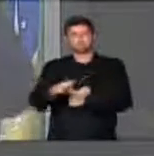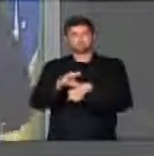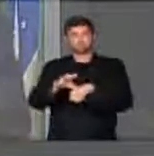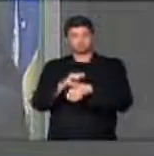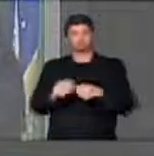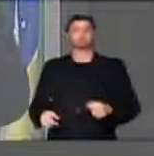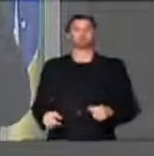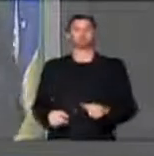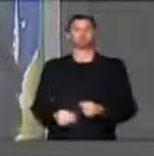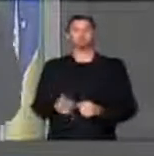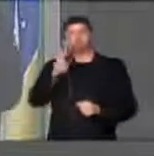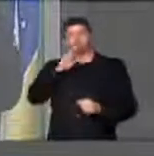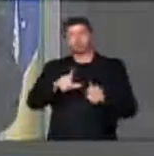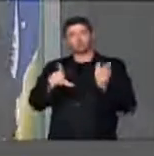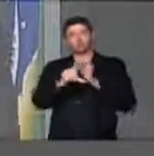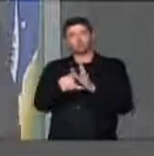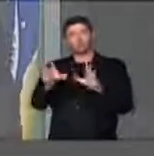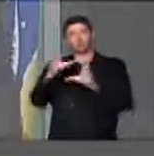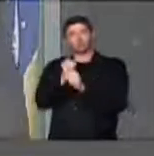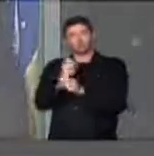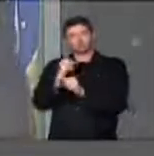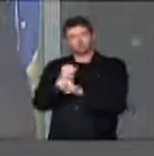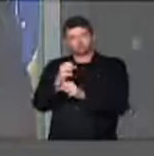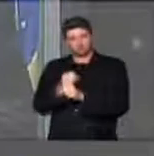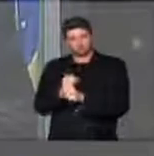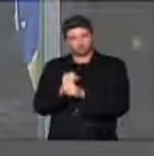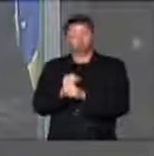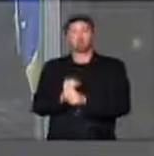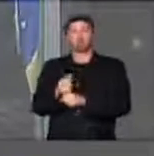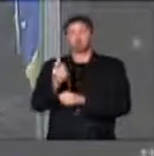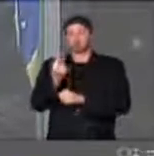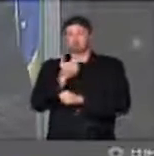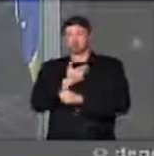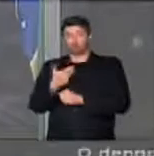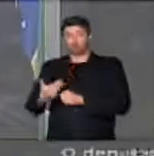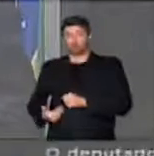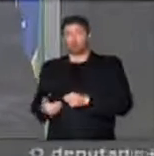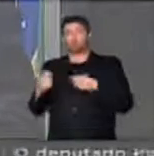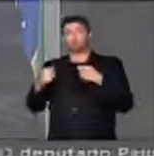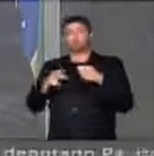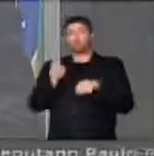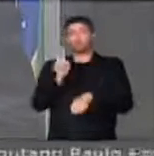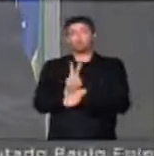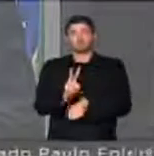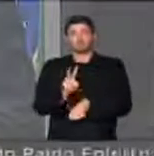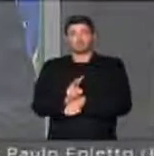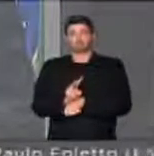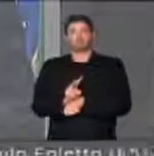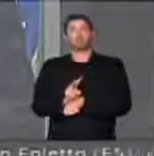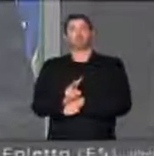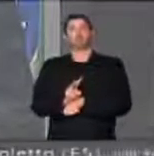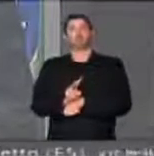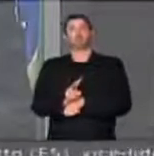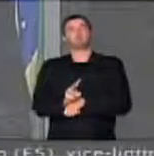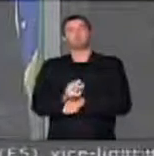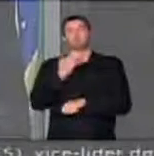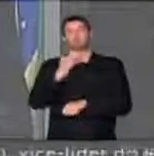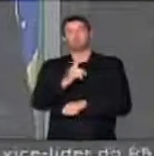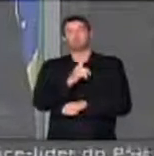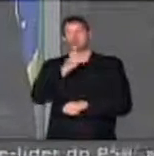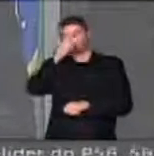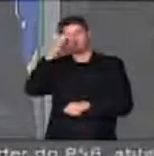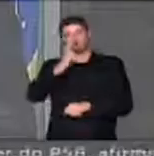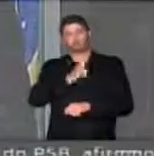de se observar as leis orçamentárias e de que o dinheiro público deve ser resguardado, salvaguardado pelo